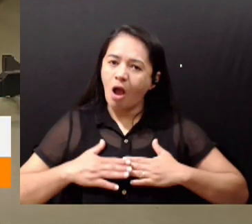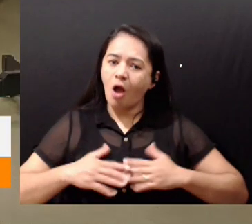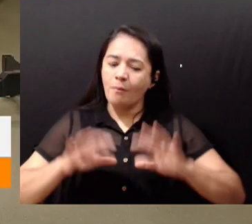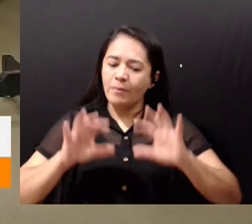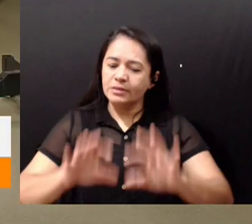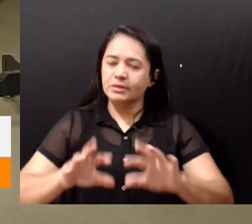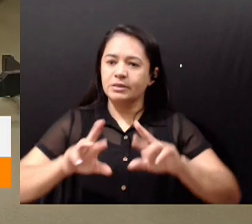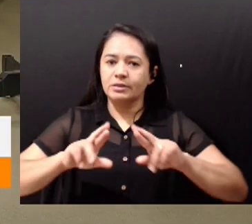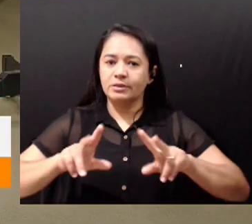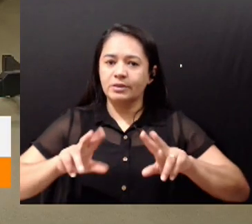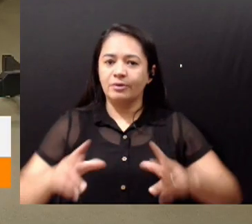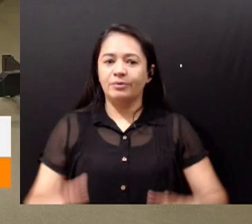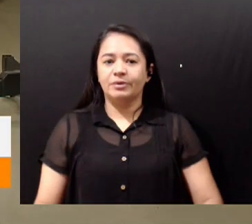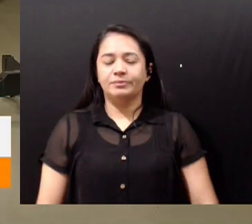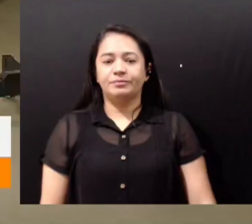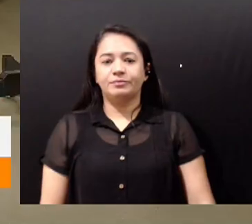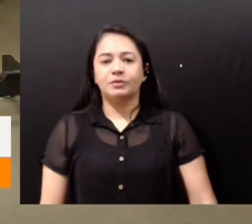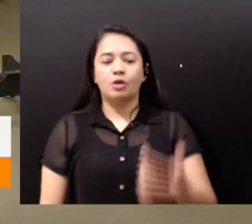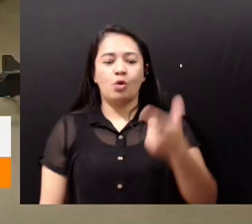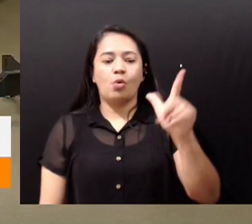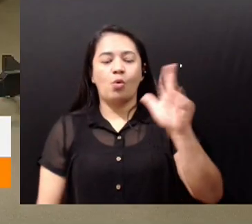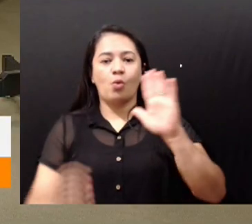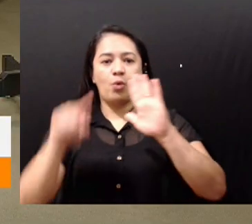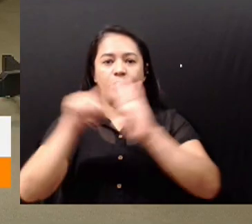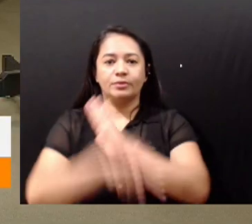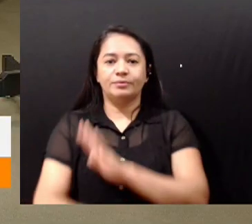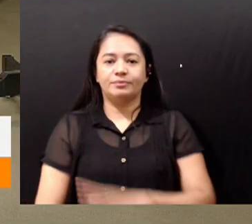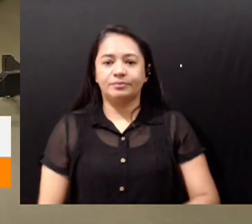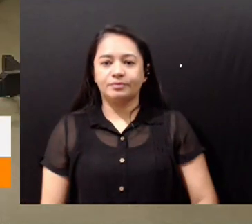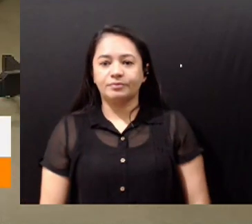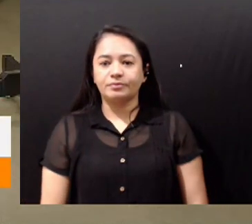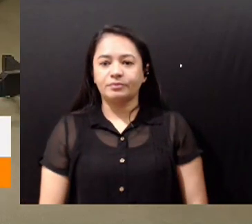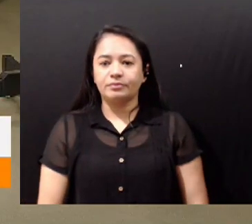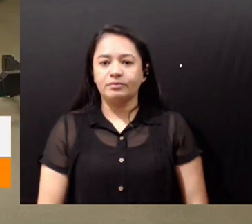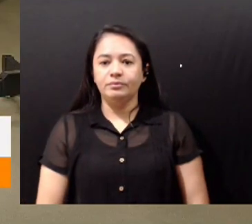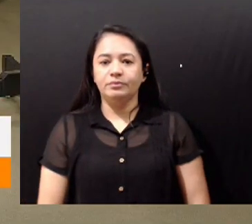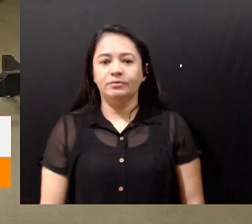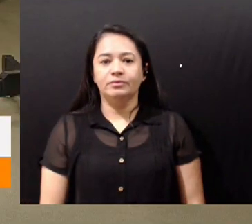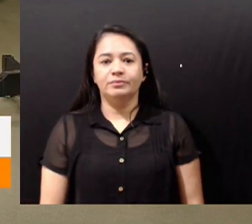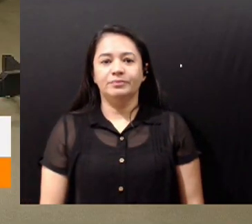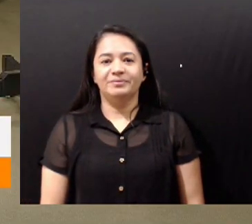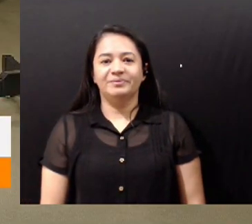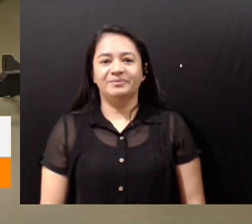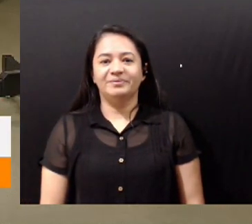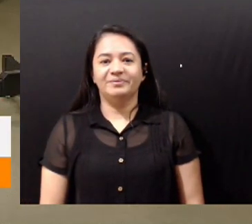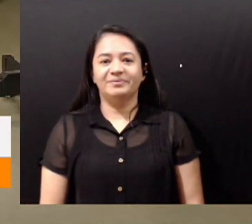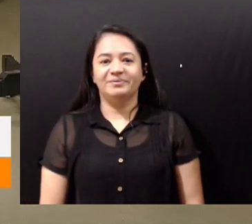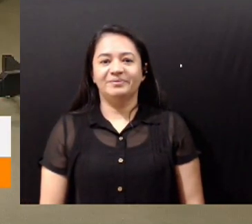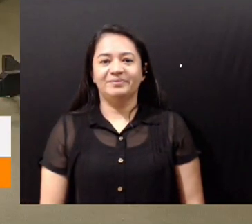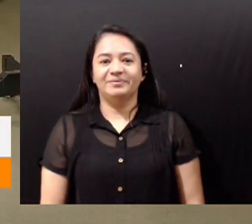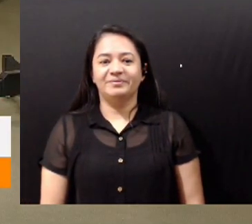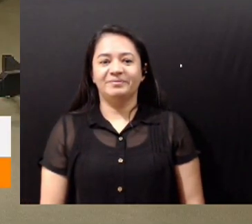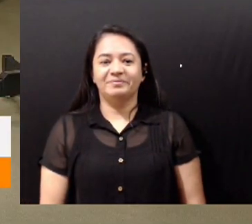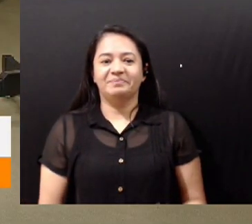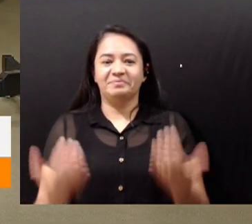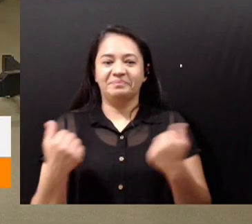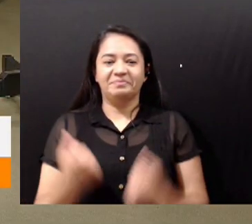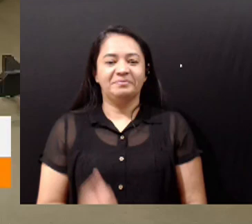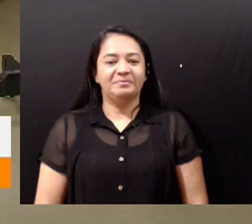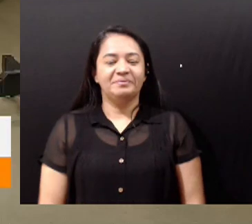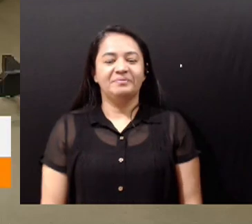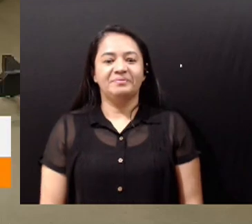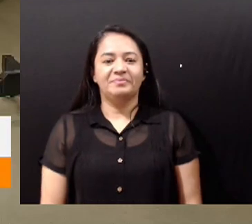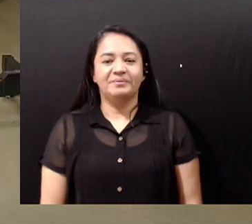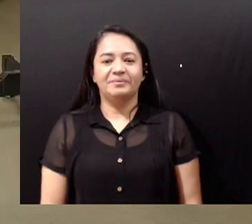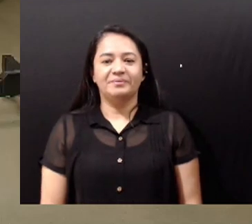8h58, mais uma pergunta, 2, se a gente conseguir responder rapidinho, tá? Se não, só uma. Vamos lá, vamos embora. Pode mandar, produção.